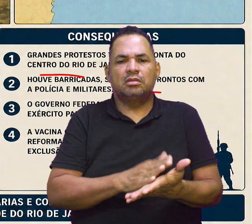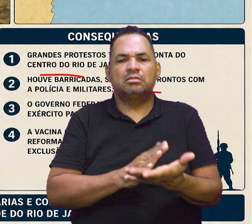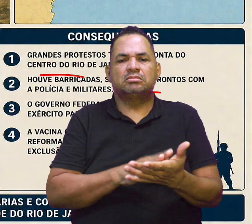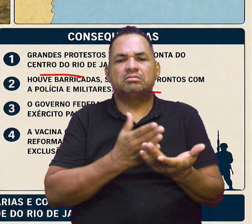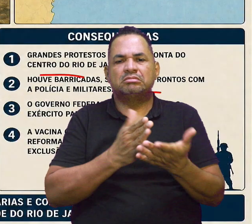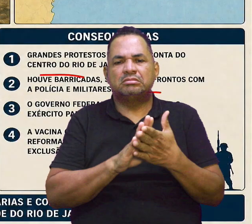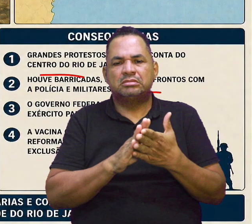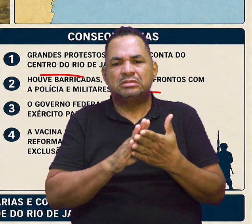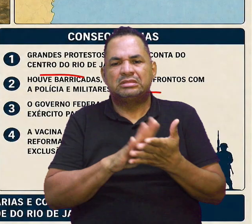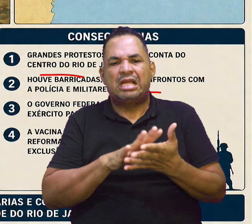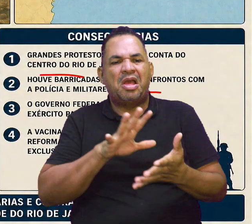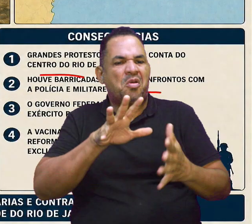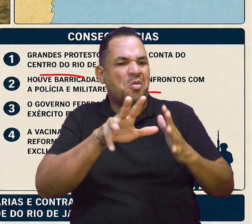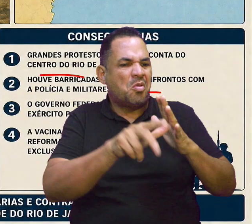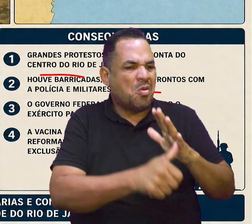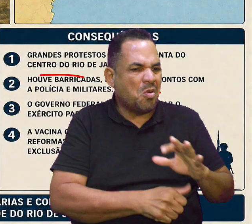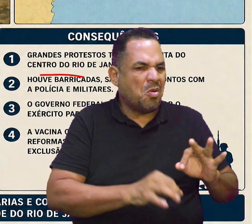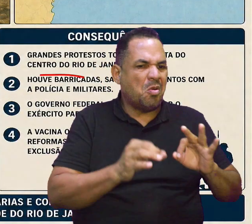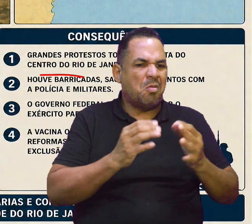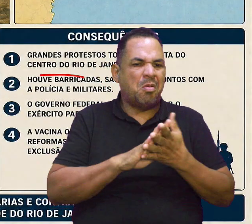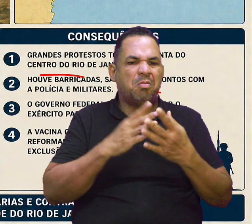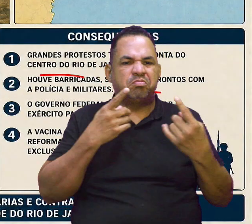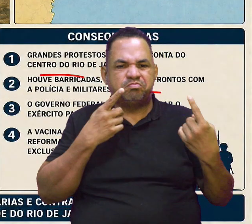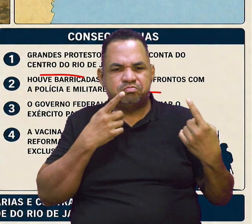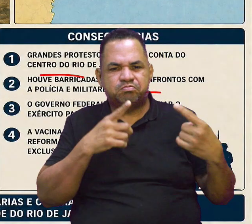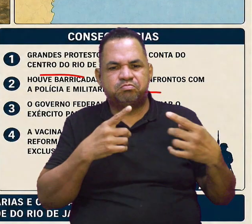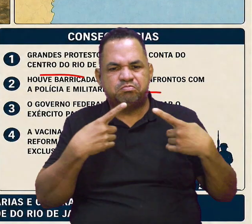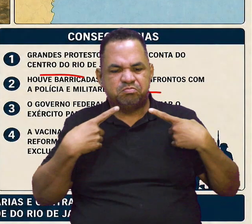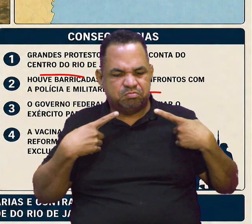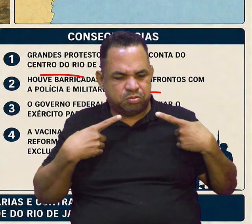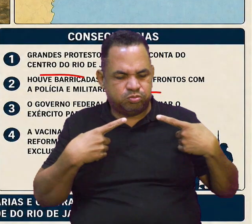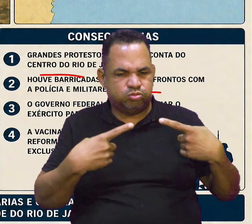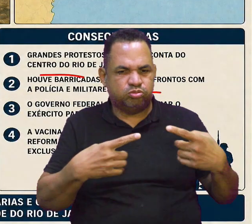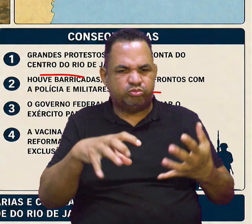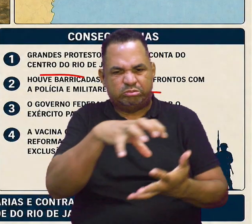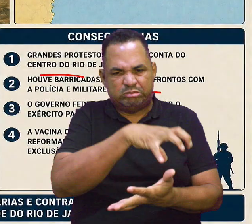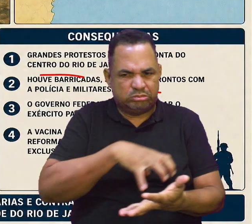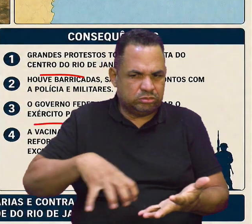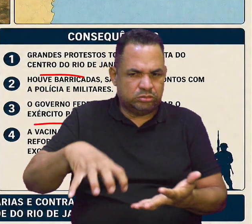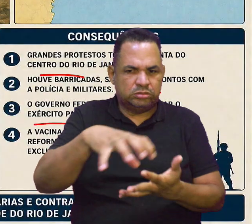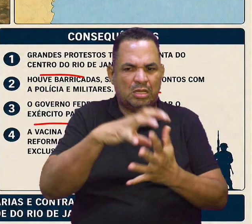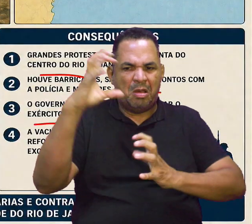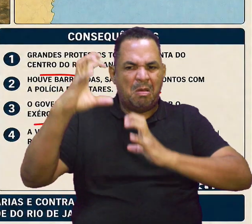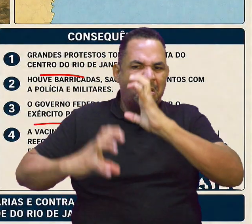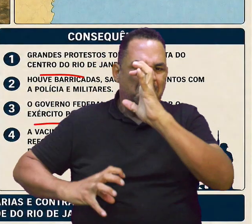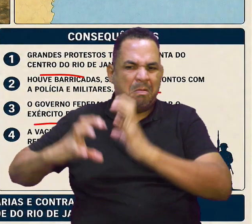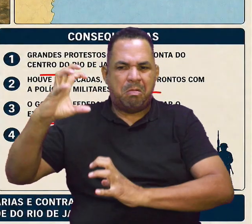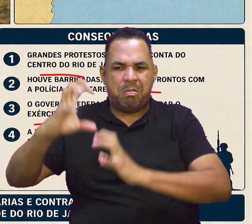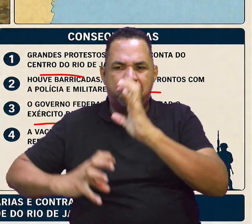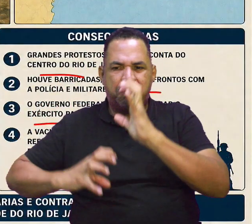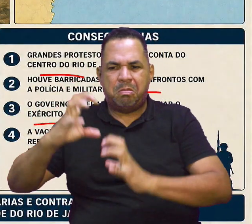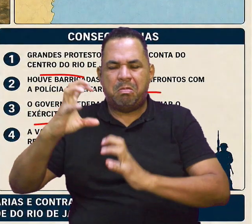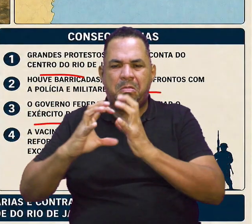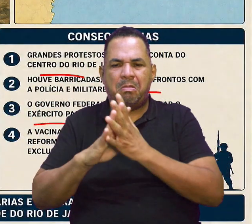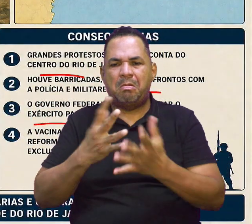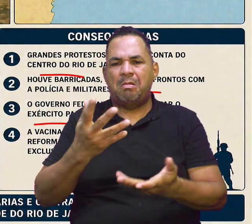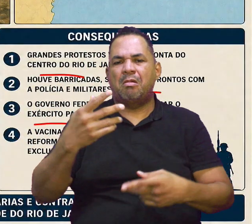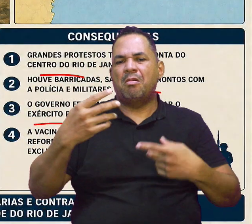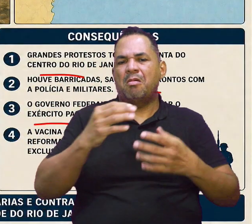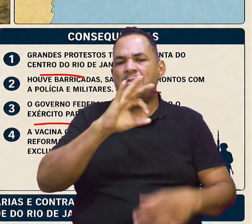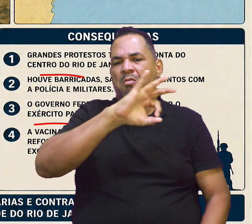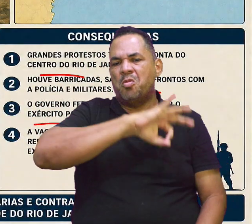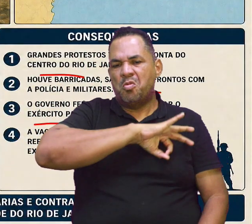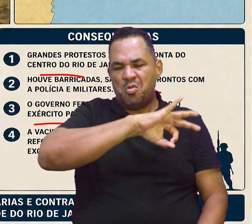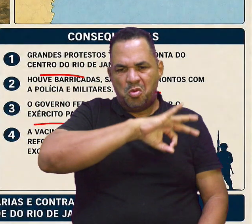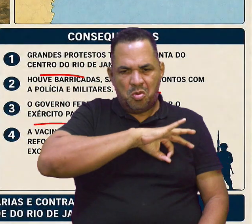saques, confronto com a polícia e militares. O governo federal precisou enviar o exército para controlar a